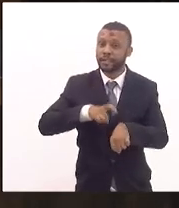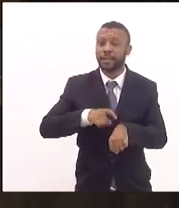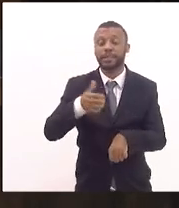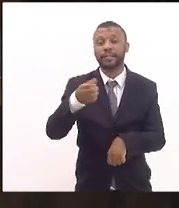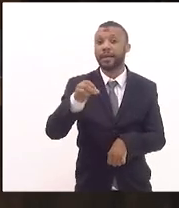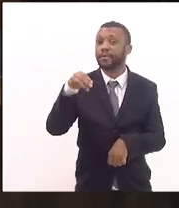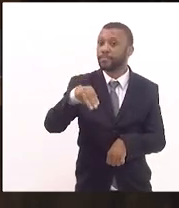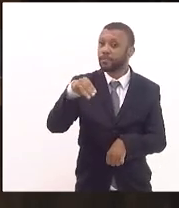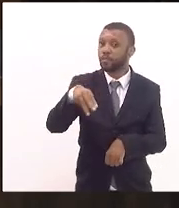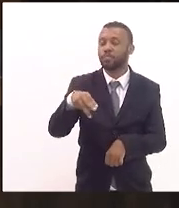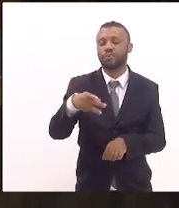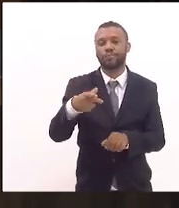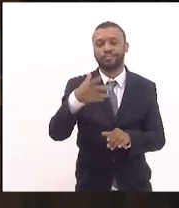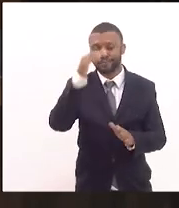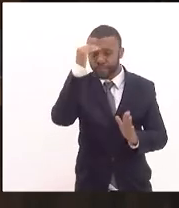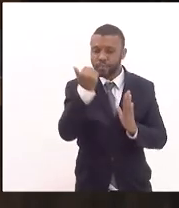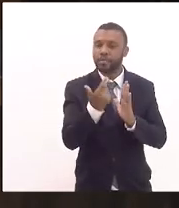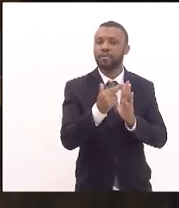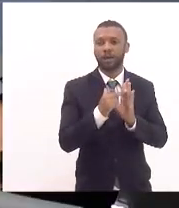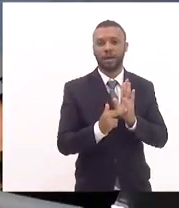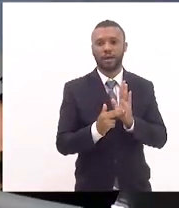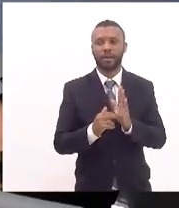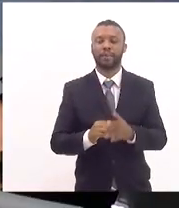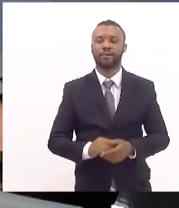dispõe de dez minutos um tempo regimental